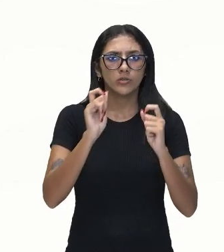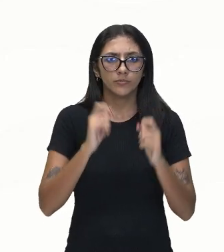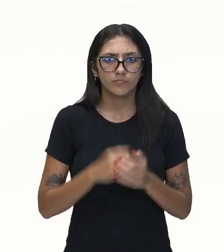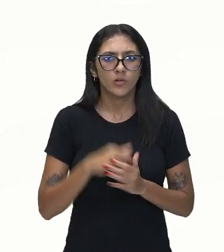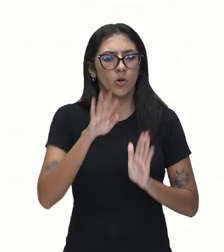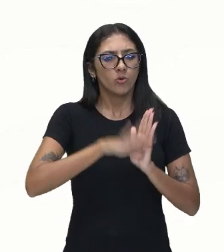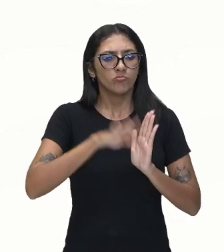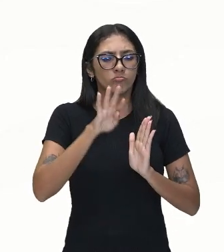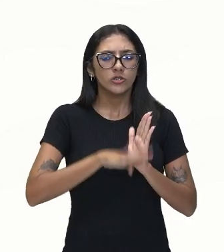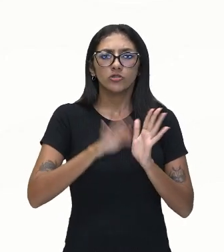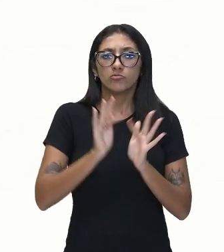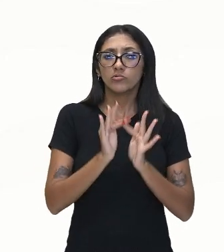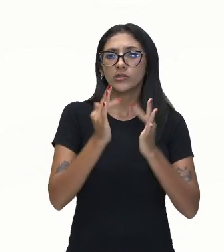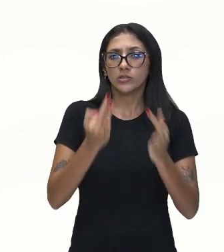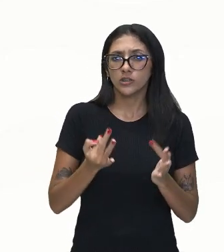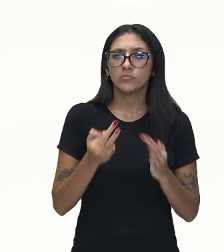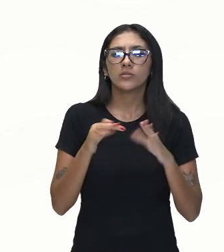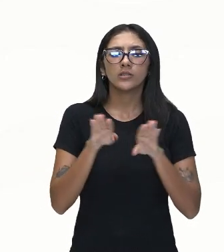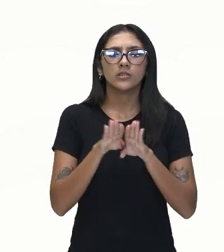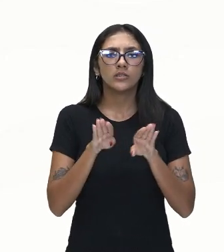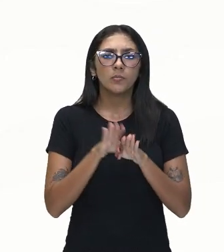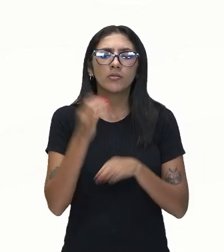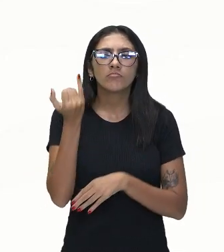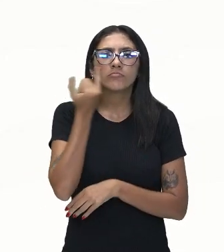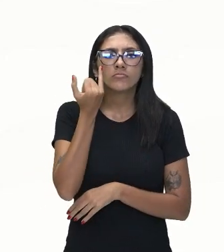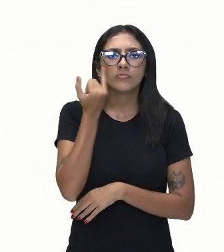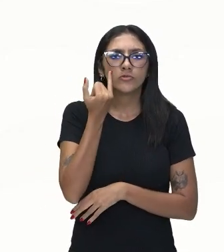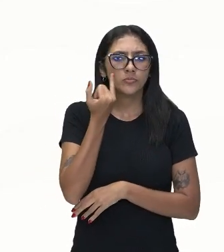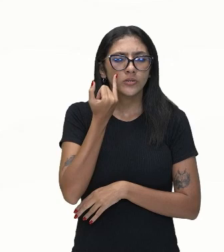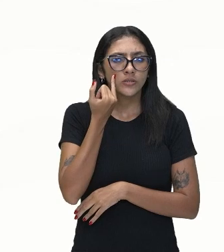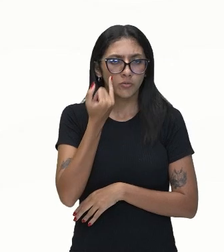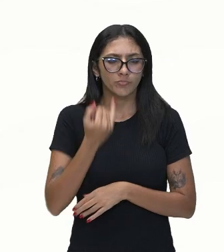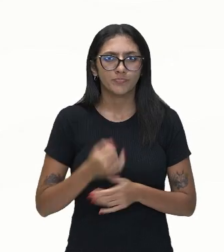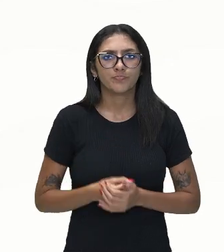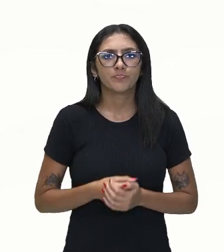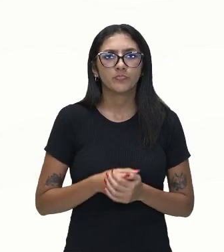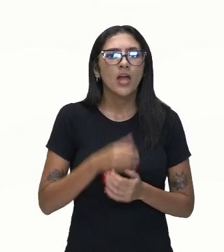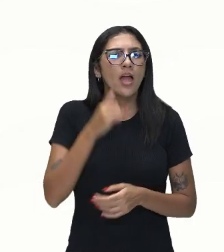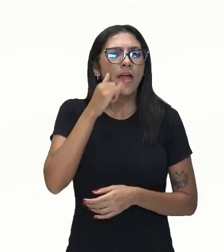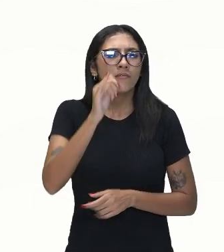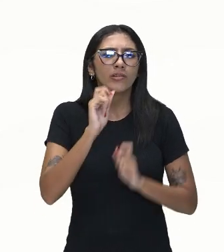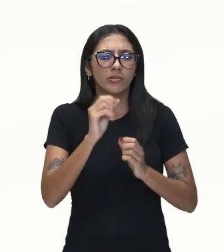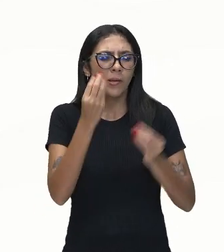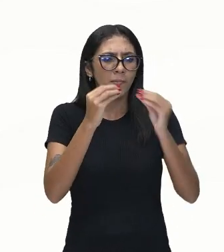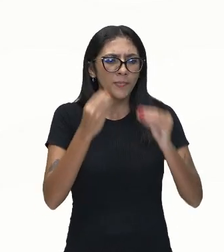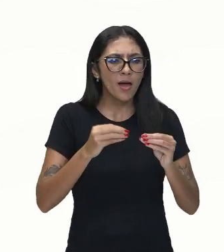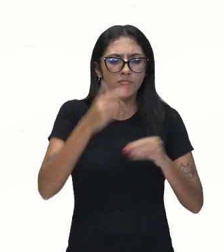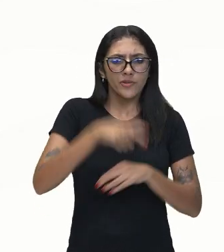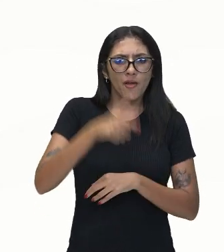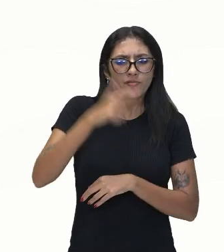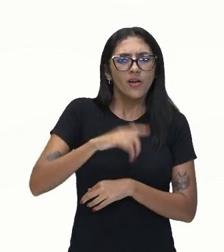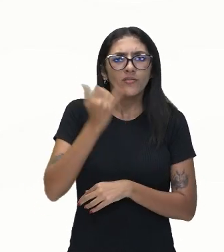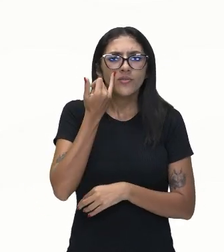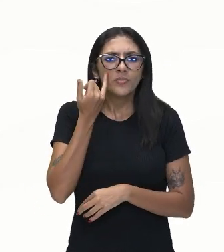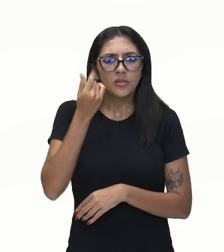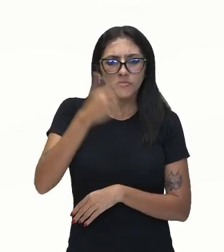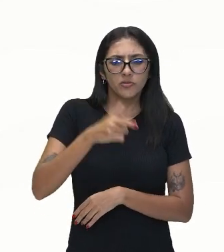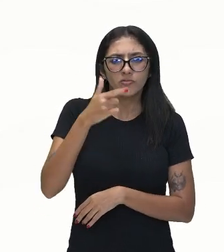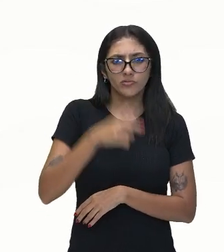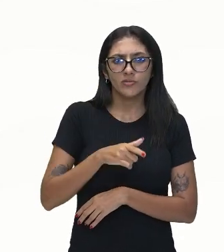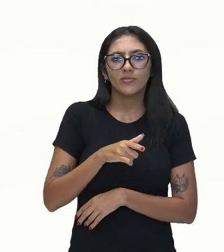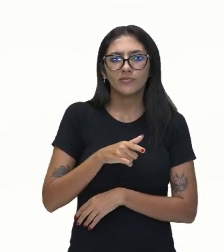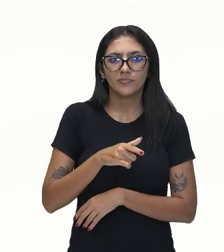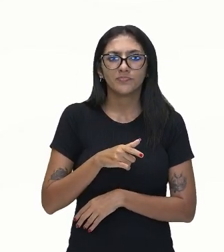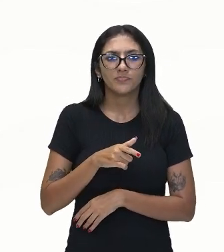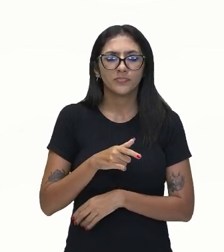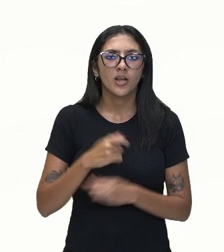fluido para informar o fato sem repetir informações. Por quê? Porque essa é a função,